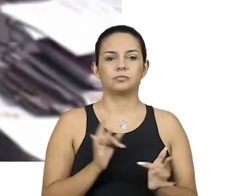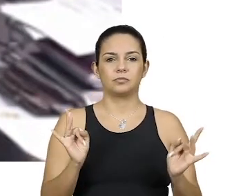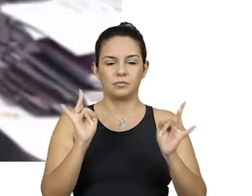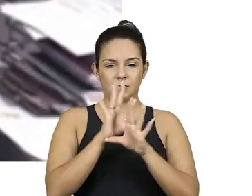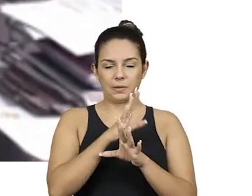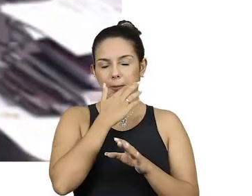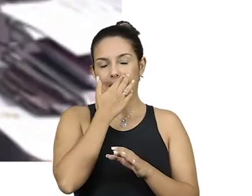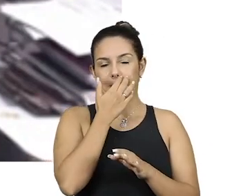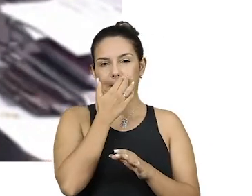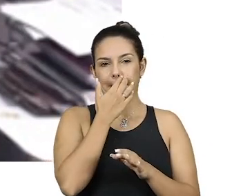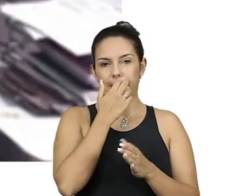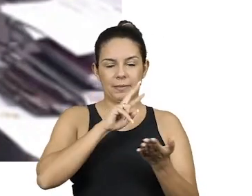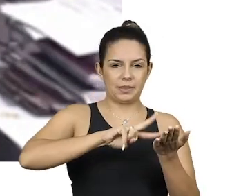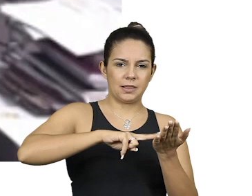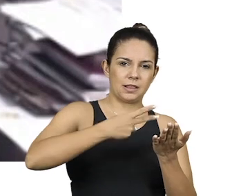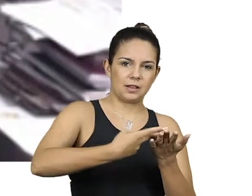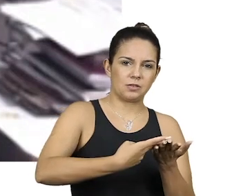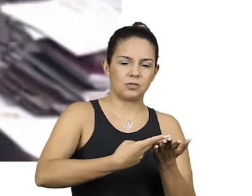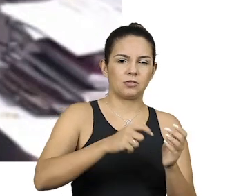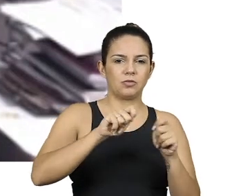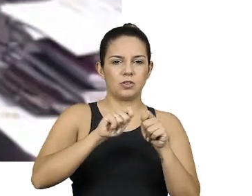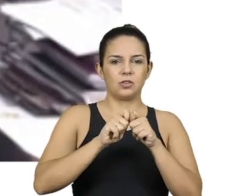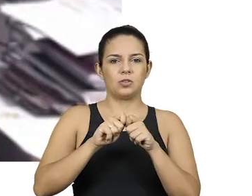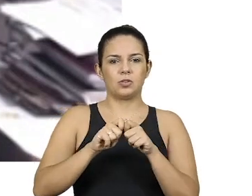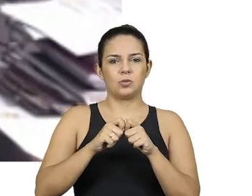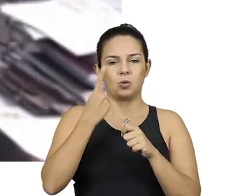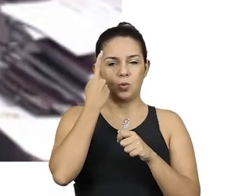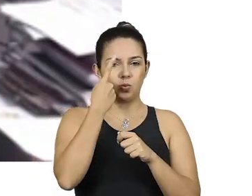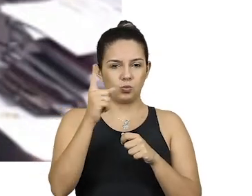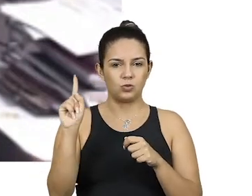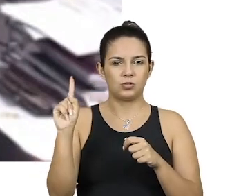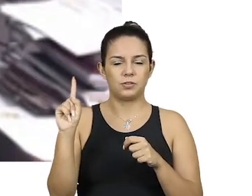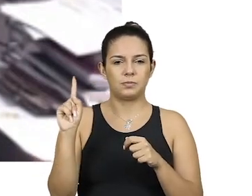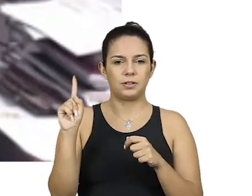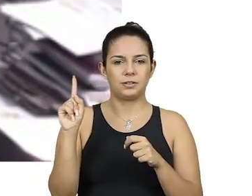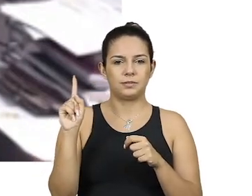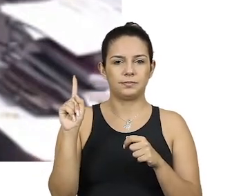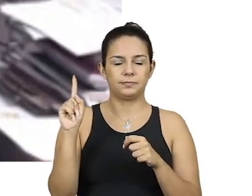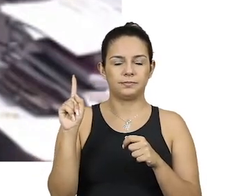Acabei de traduzir, estou fazendo a última.